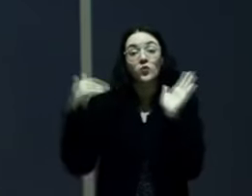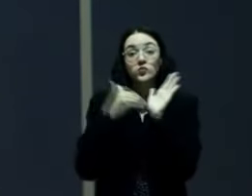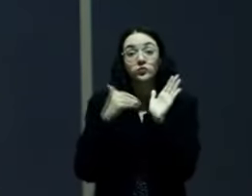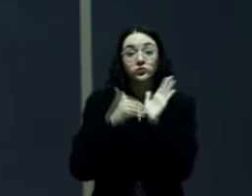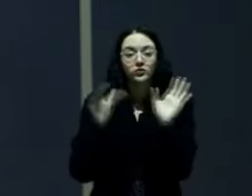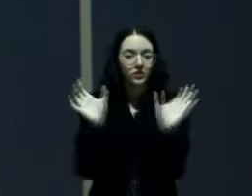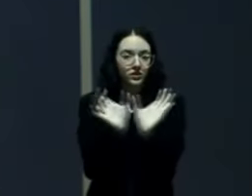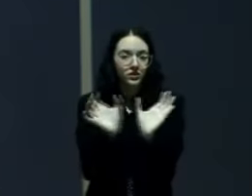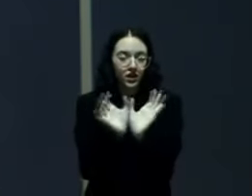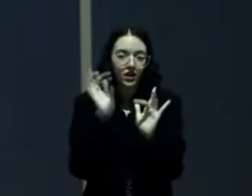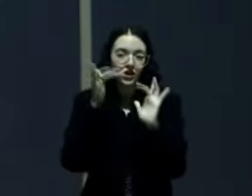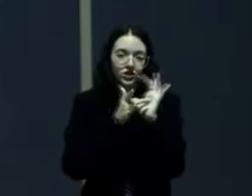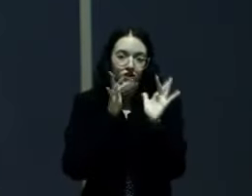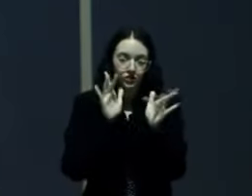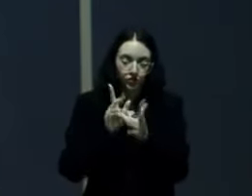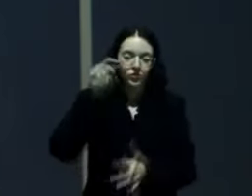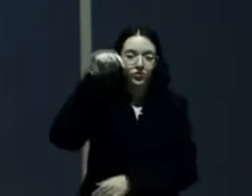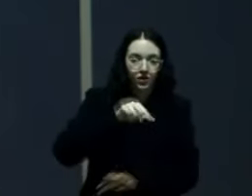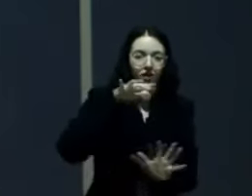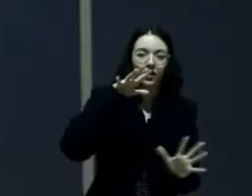E esse texto é interessante.